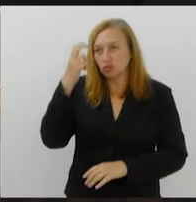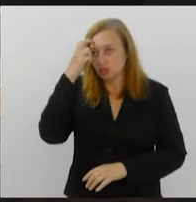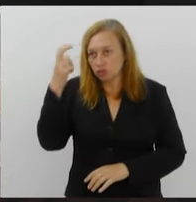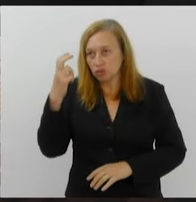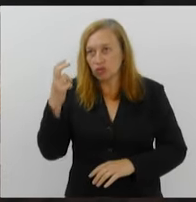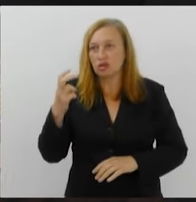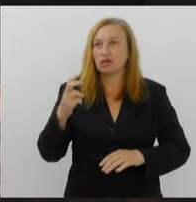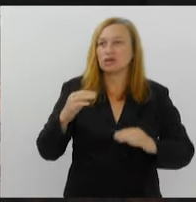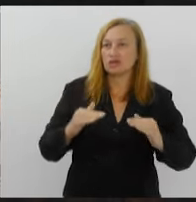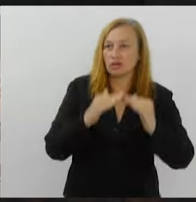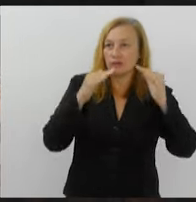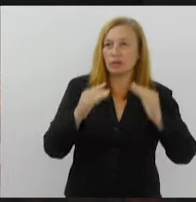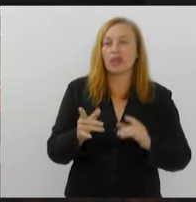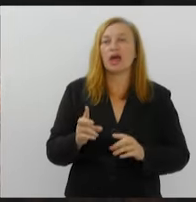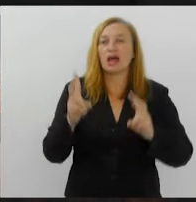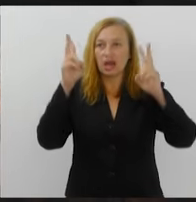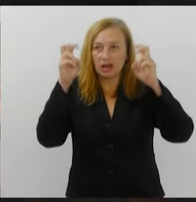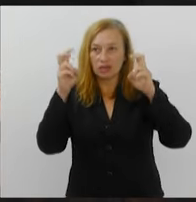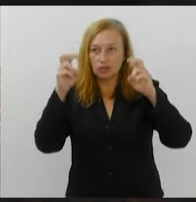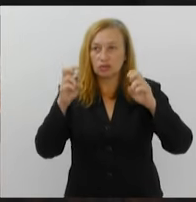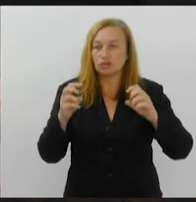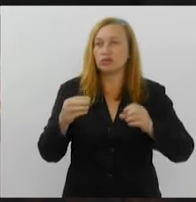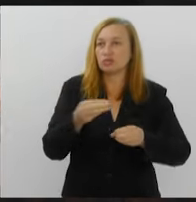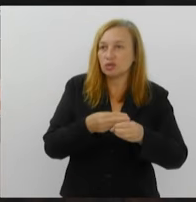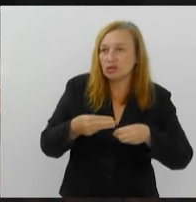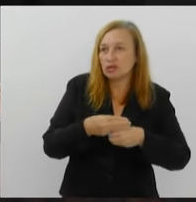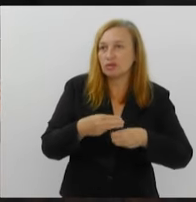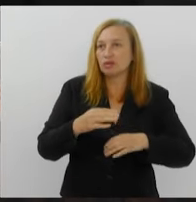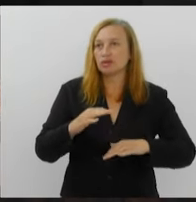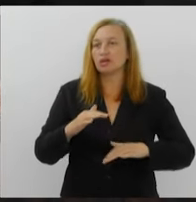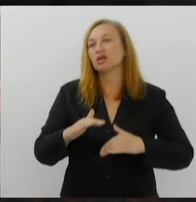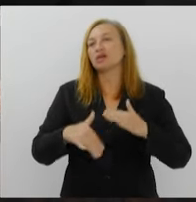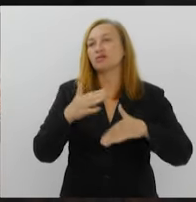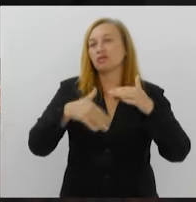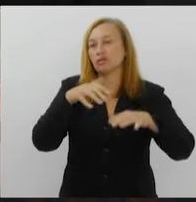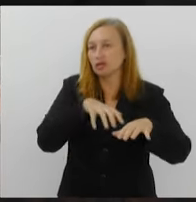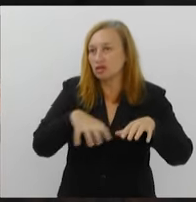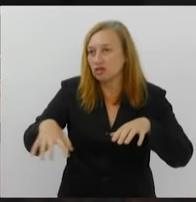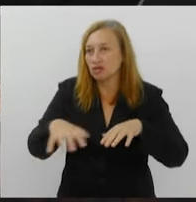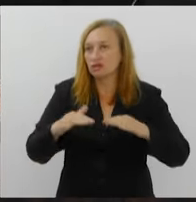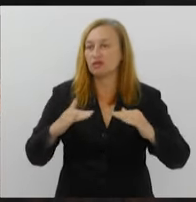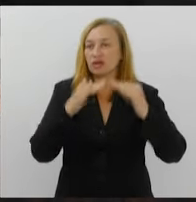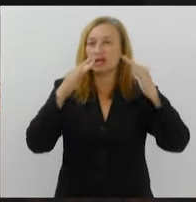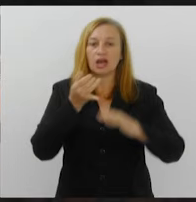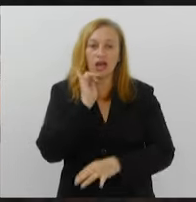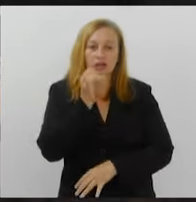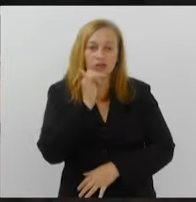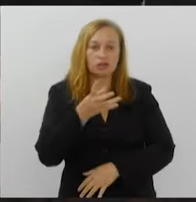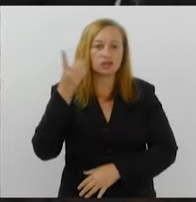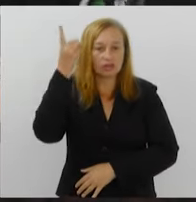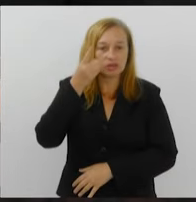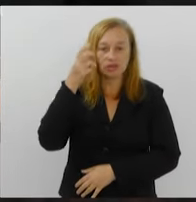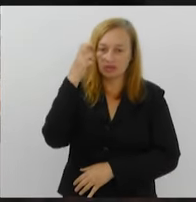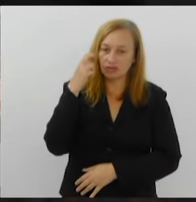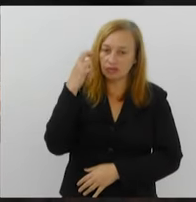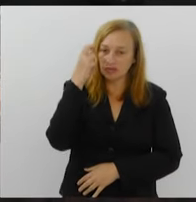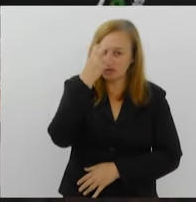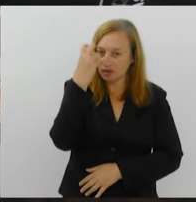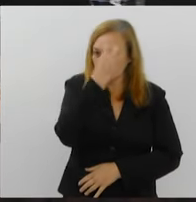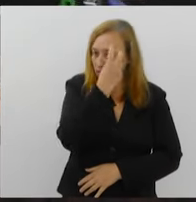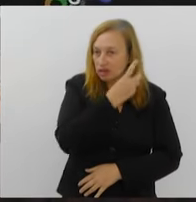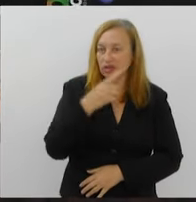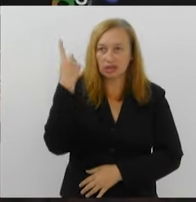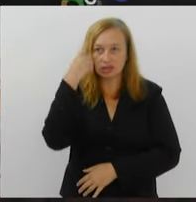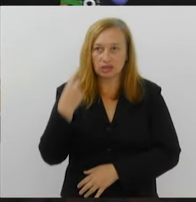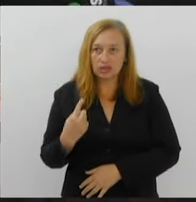e assuntos municipais de desenvolvimento regional favorável. Relatores, deputados Verônica Lima, Dani